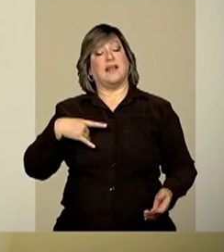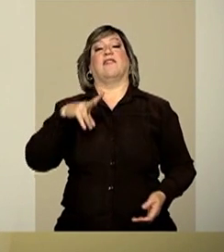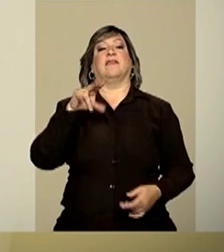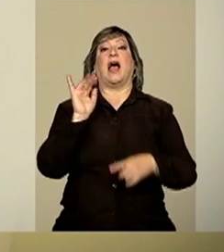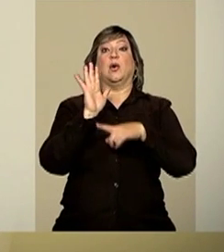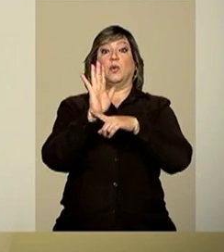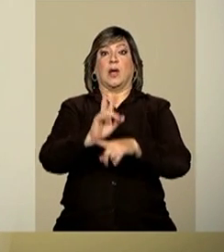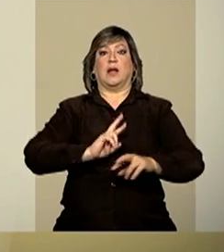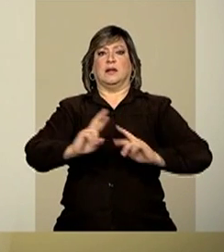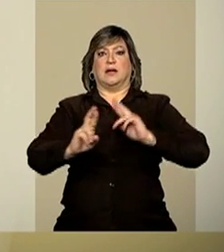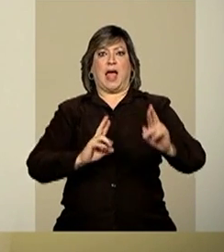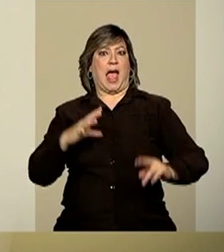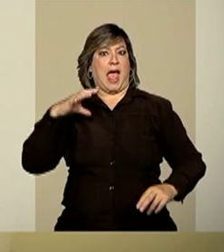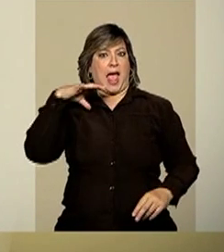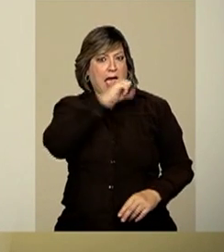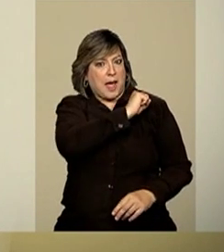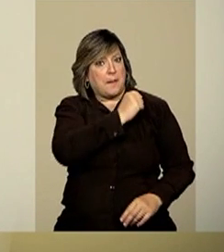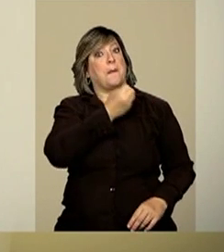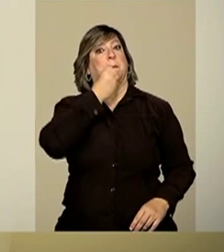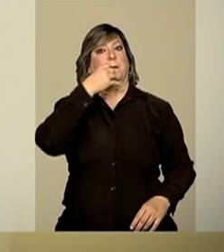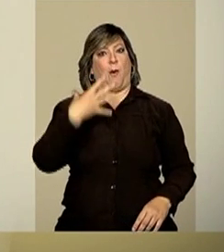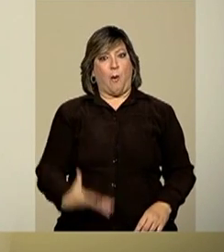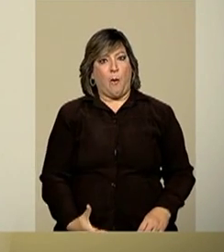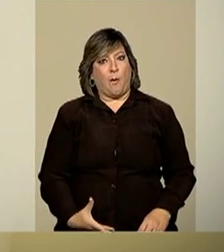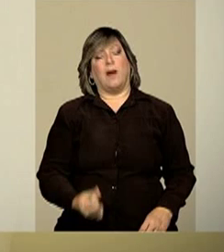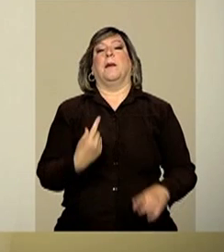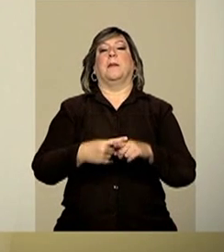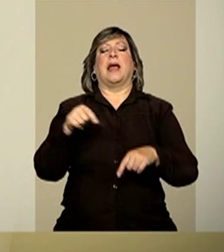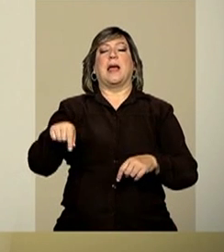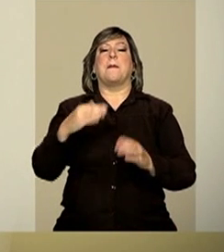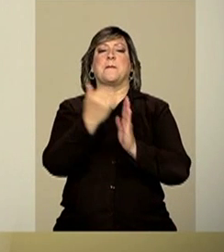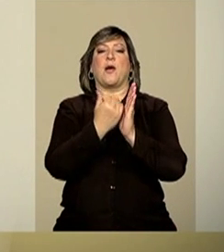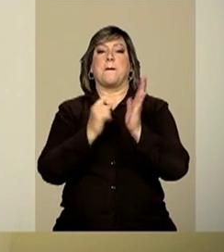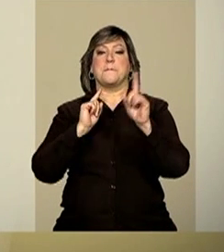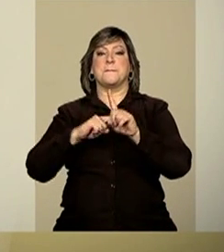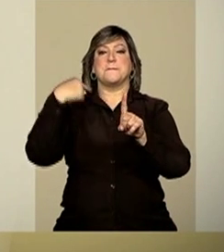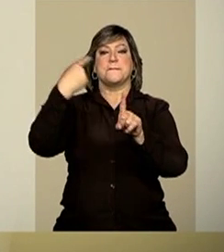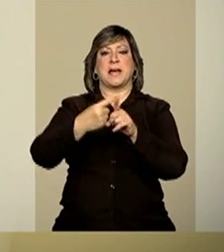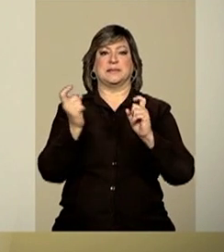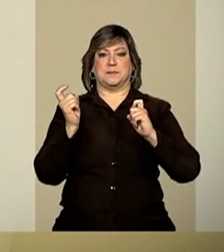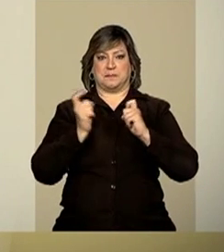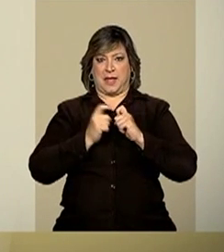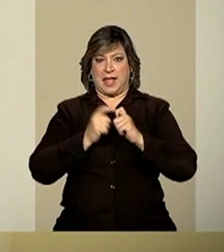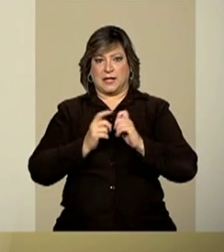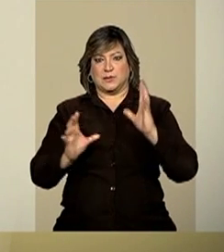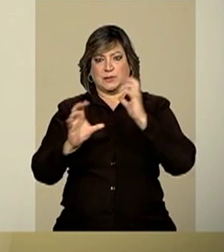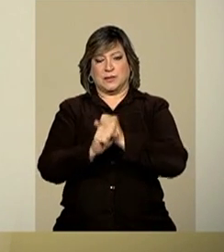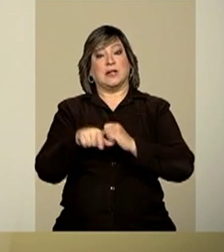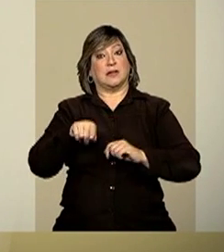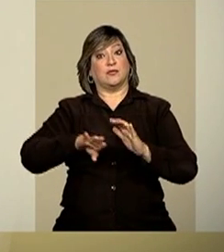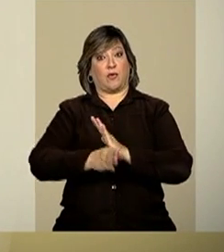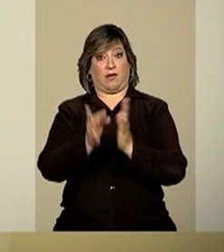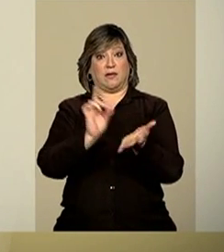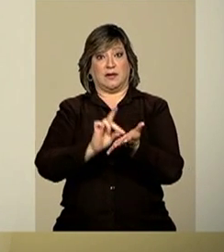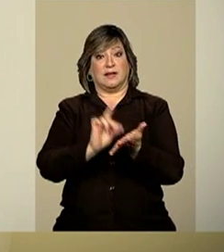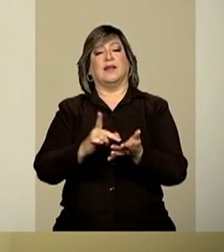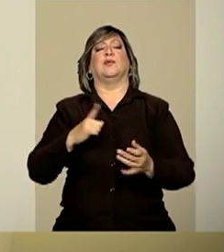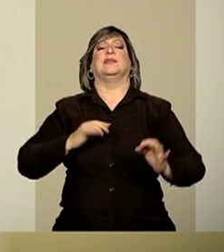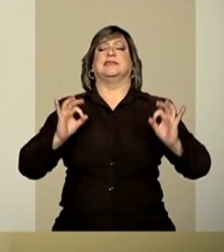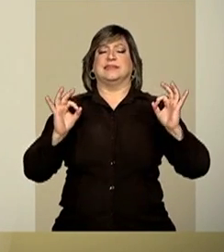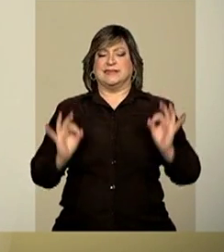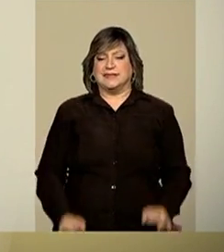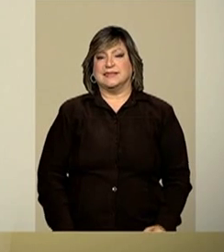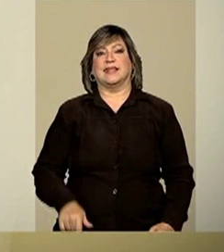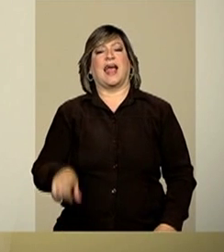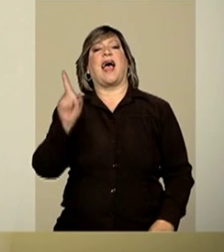resultados rápidos e efetivos. O Mais Médicos está se tornando realidade e tenho certeza de que a